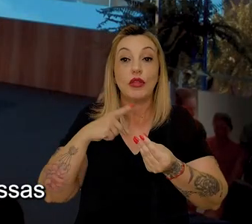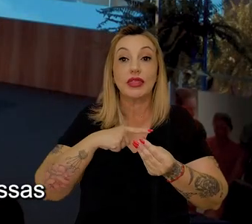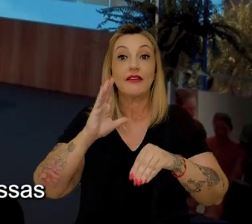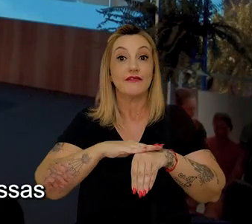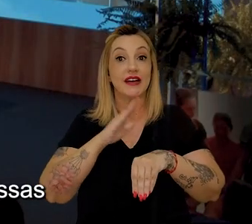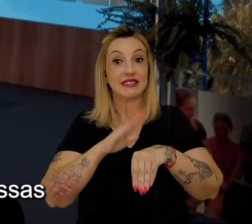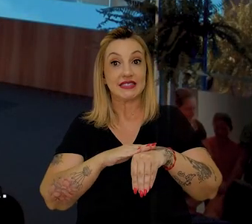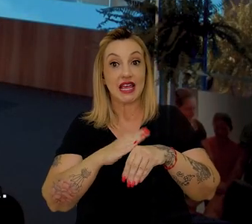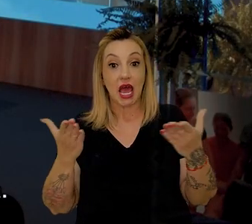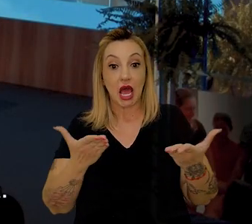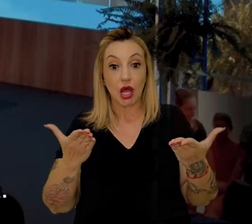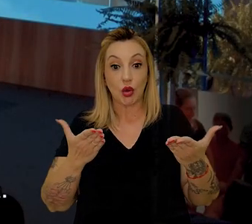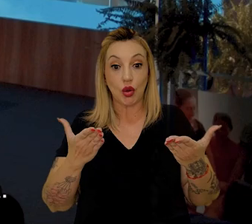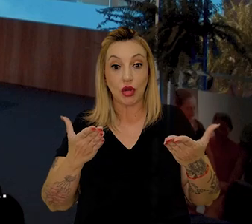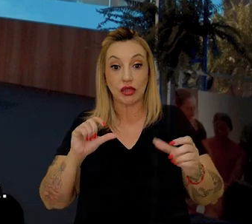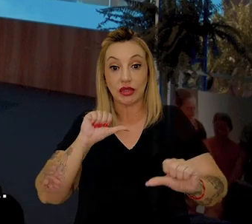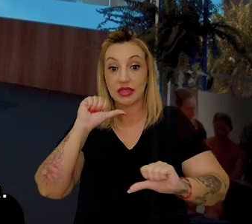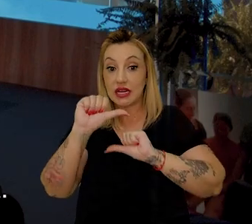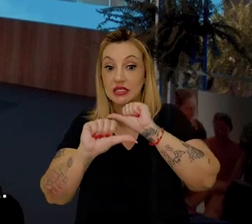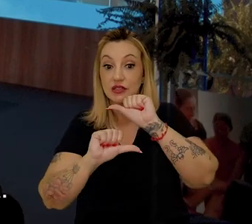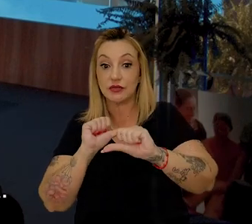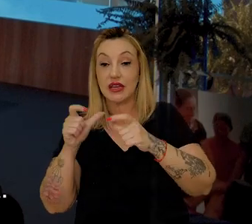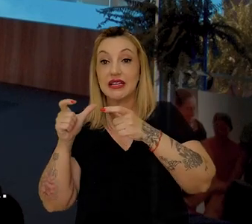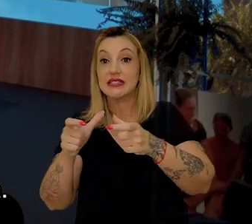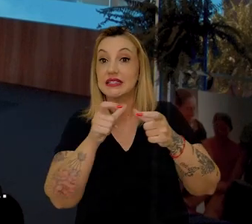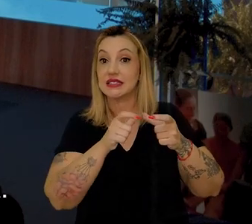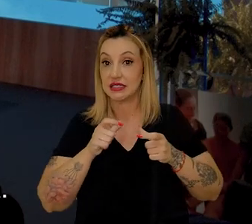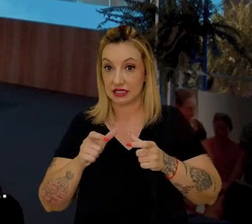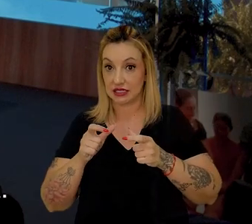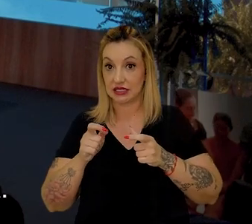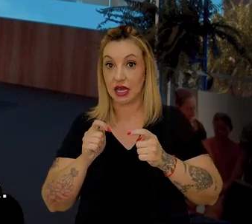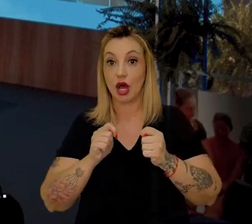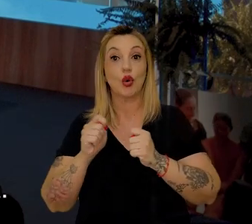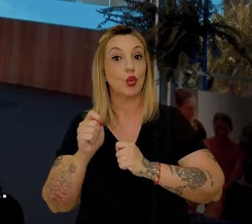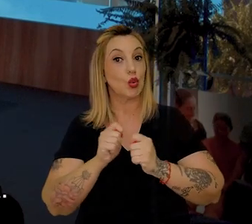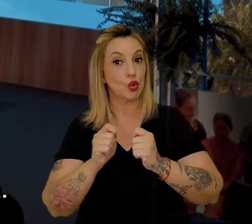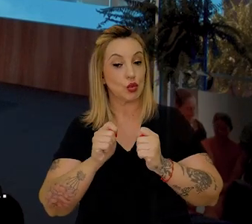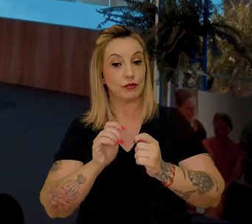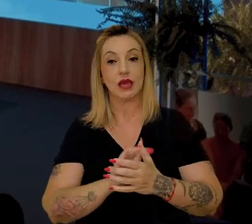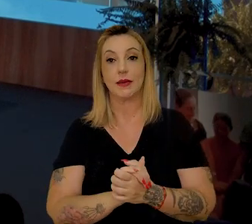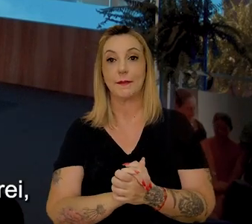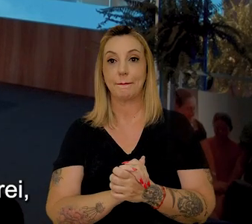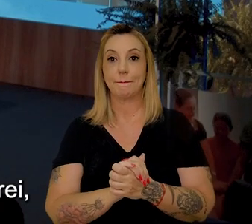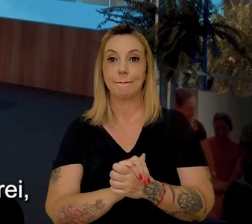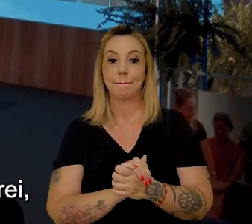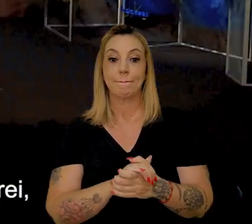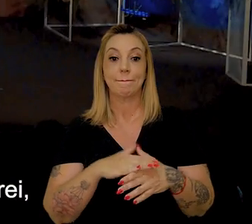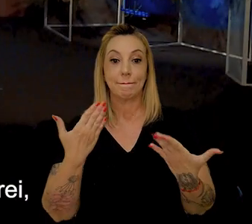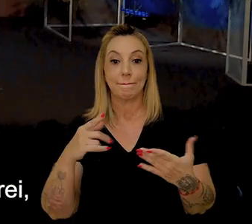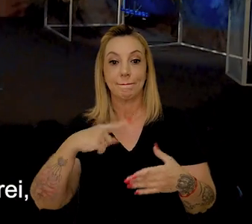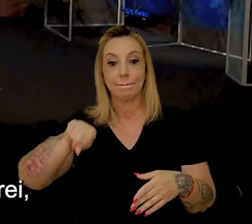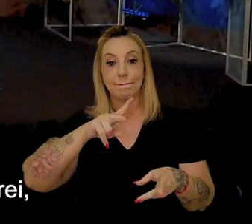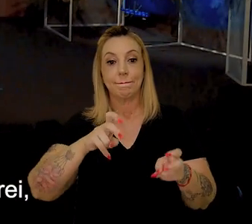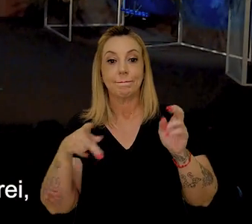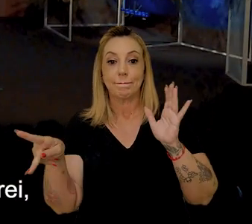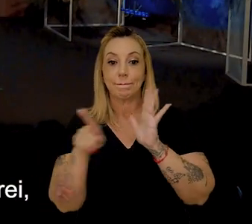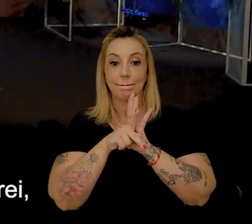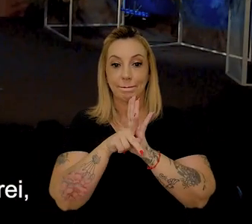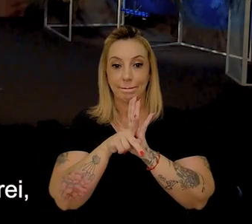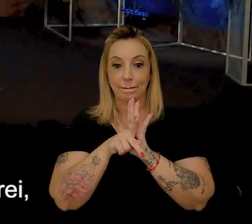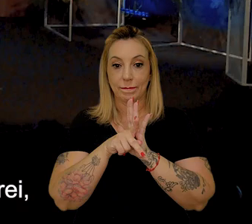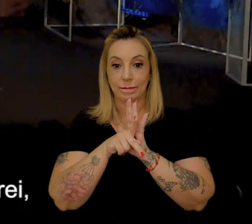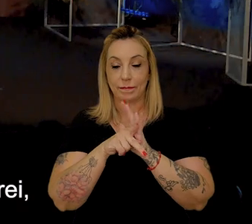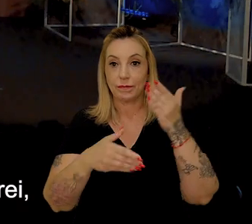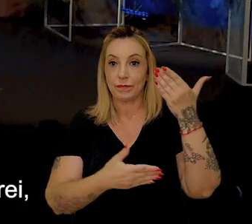fazer essas essas transformações em todos os setores da economia e vocês viram pela própria